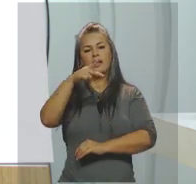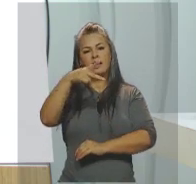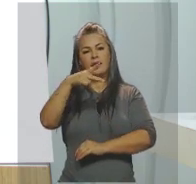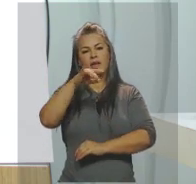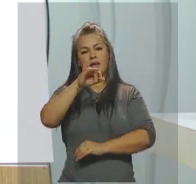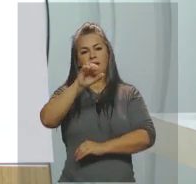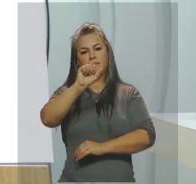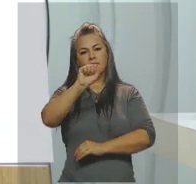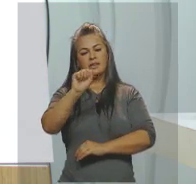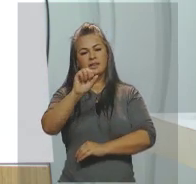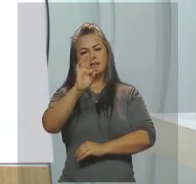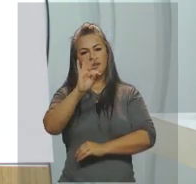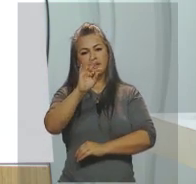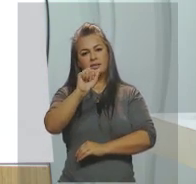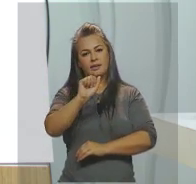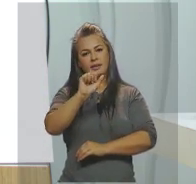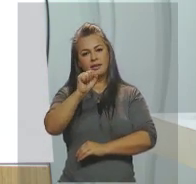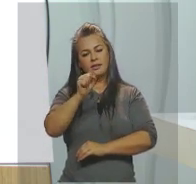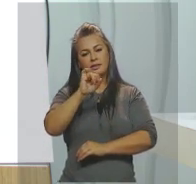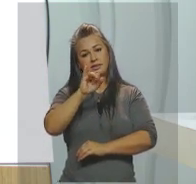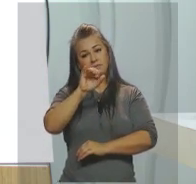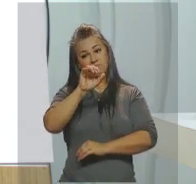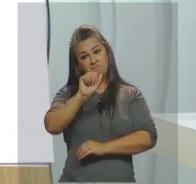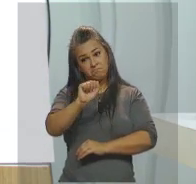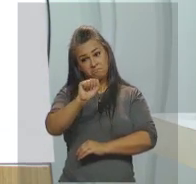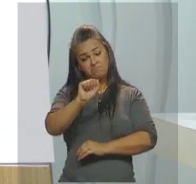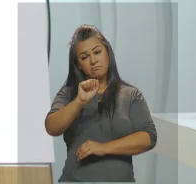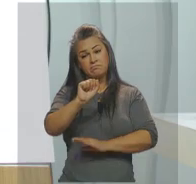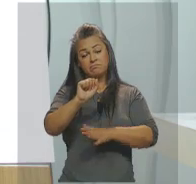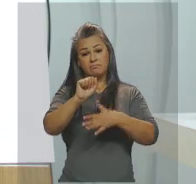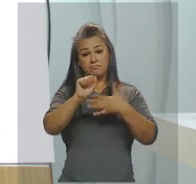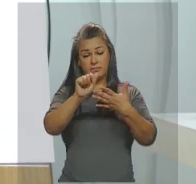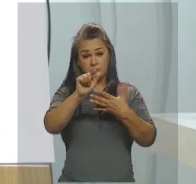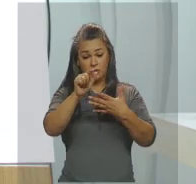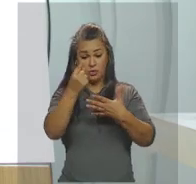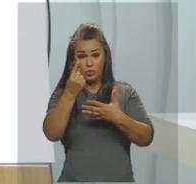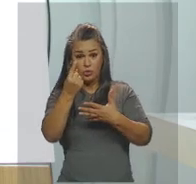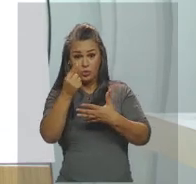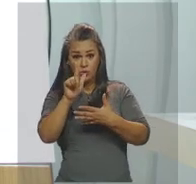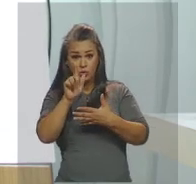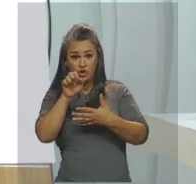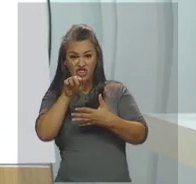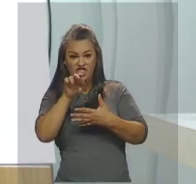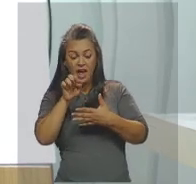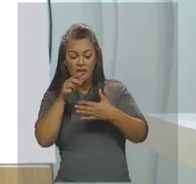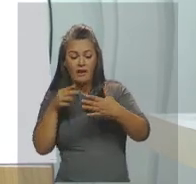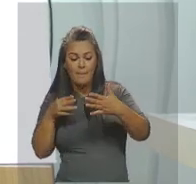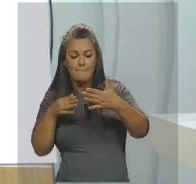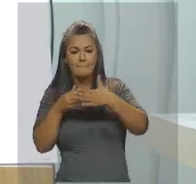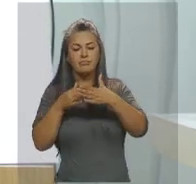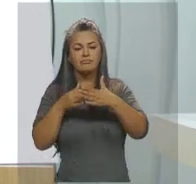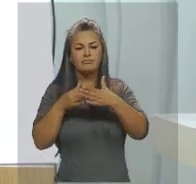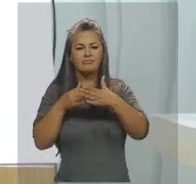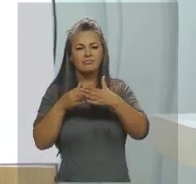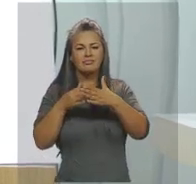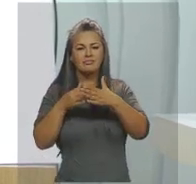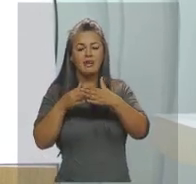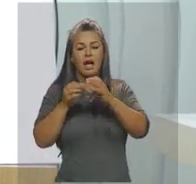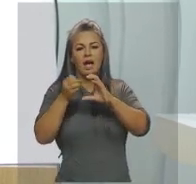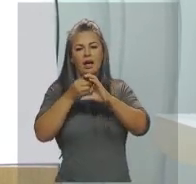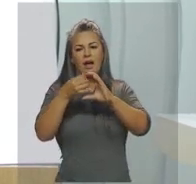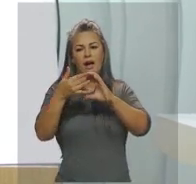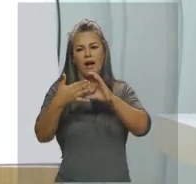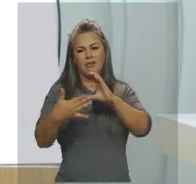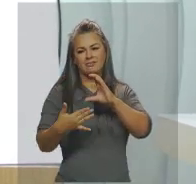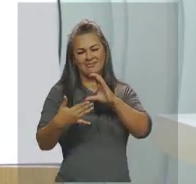Ou pode ser o contrário. Então, um gene ele vai impedir com que um outro gene se manifeste. E esses genes eles